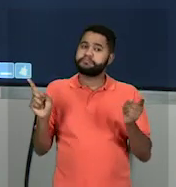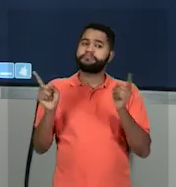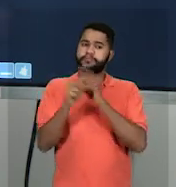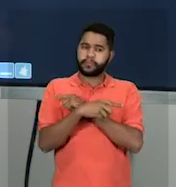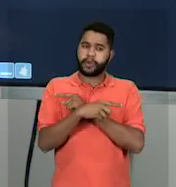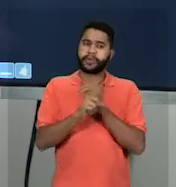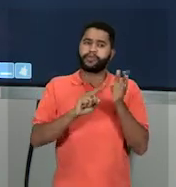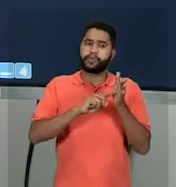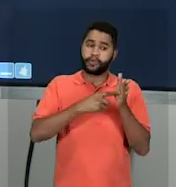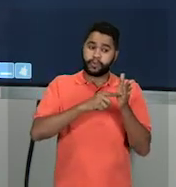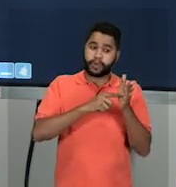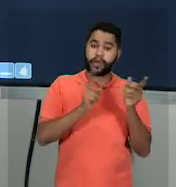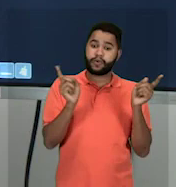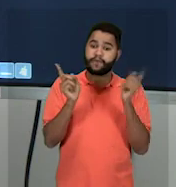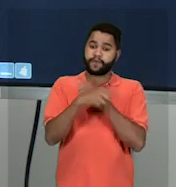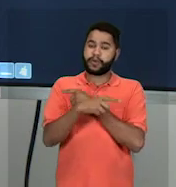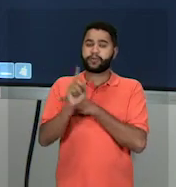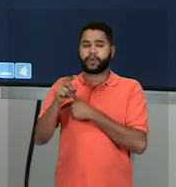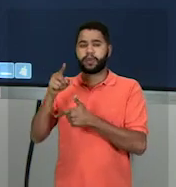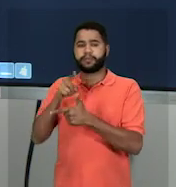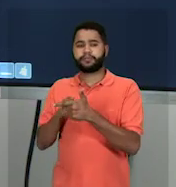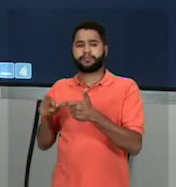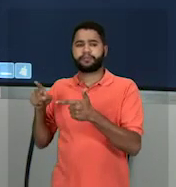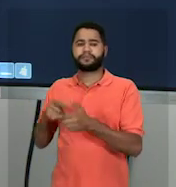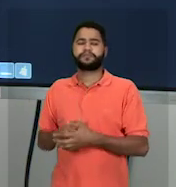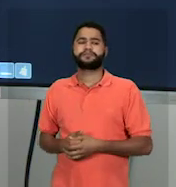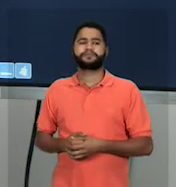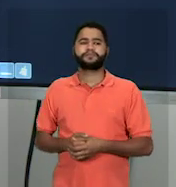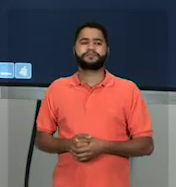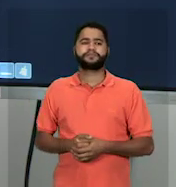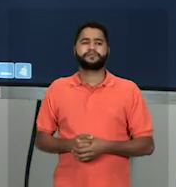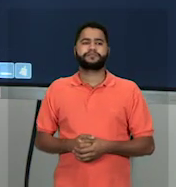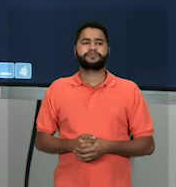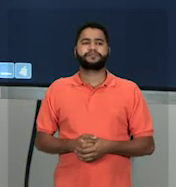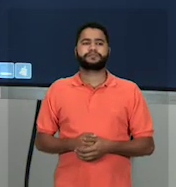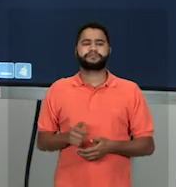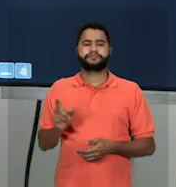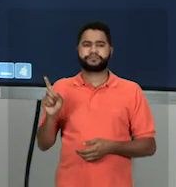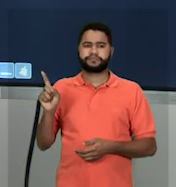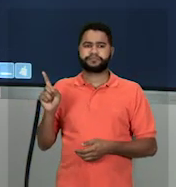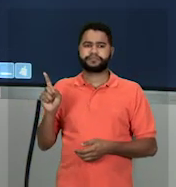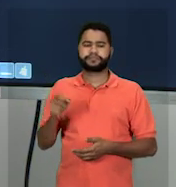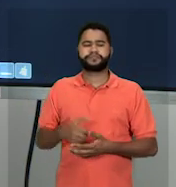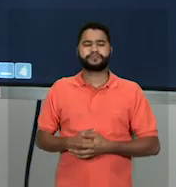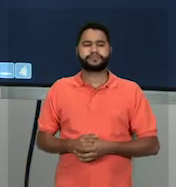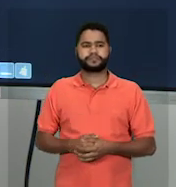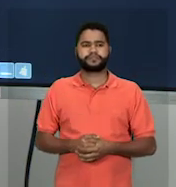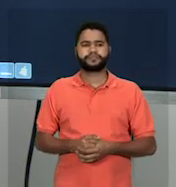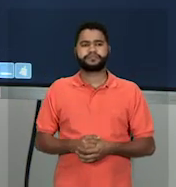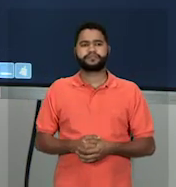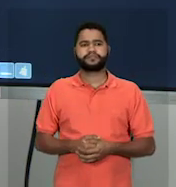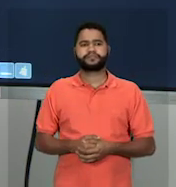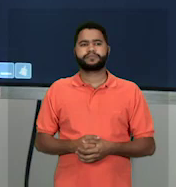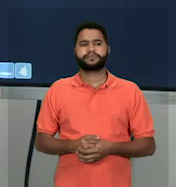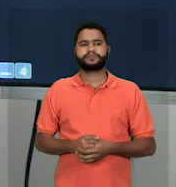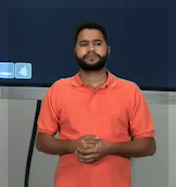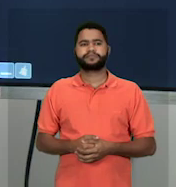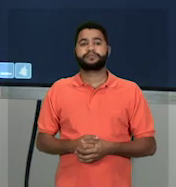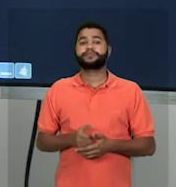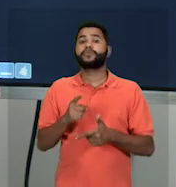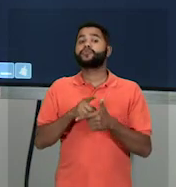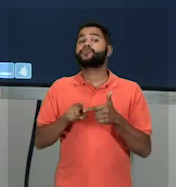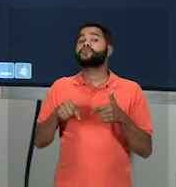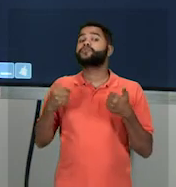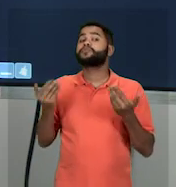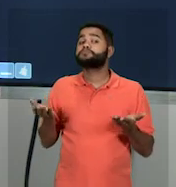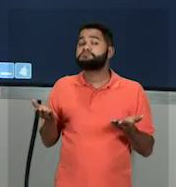inversa da multiplicação EA divisão Então como que vai ficar assim ó X = 35 dividido